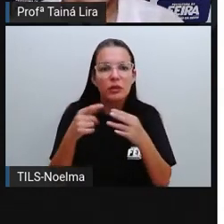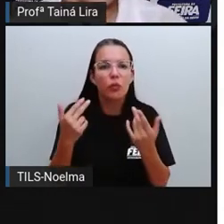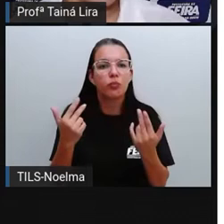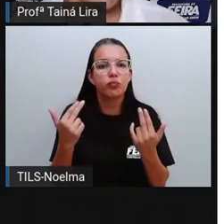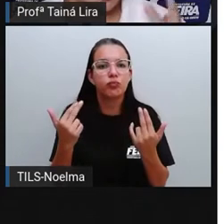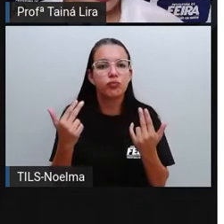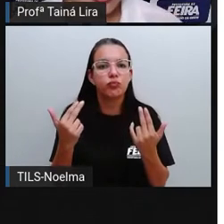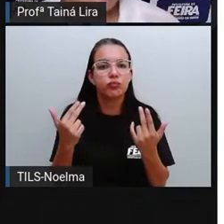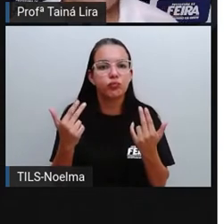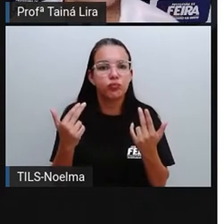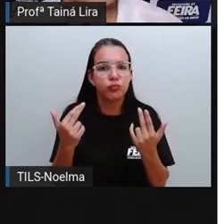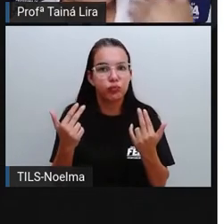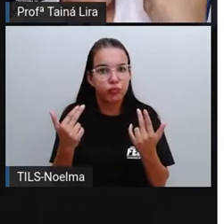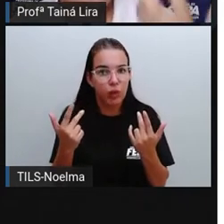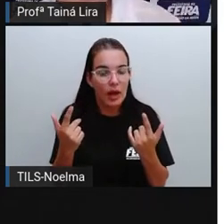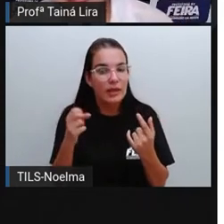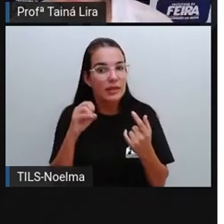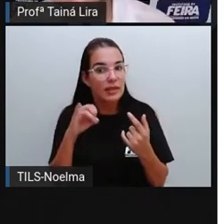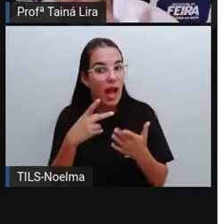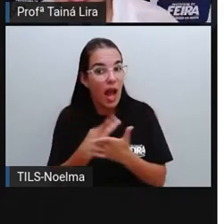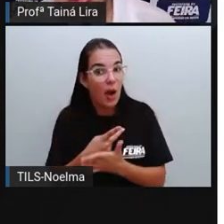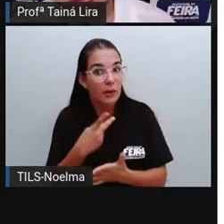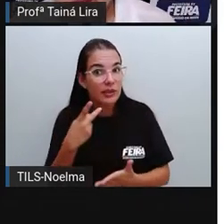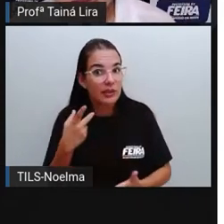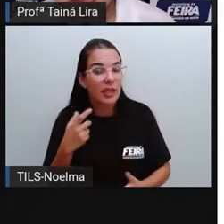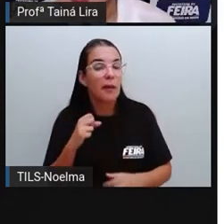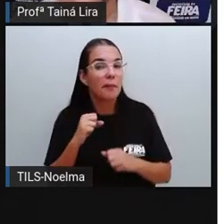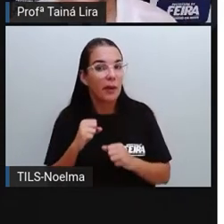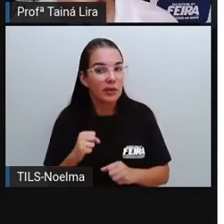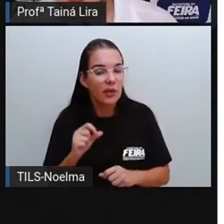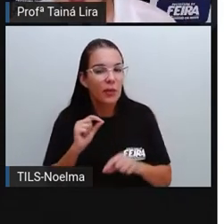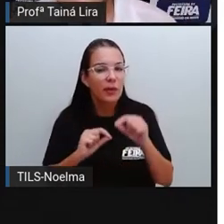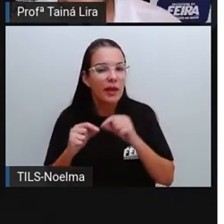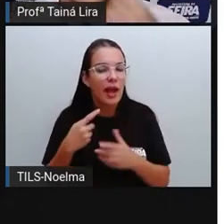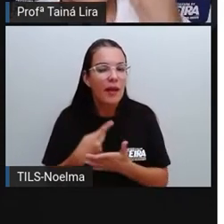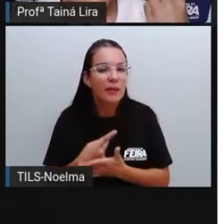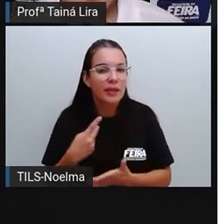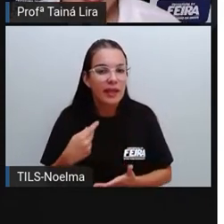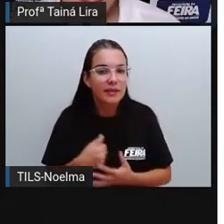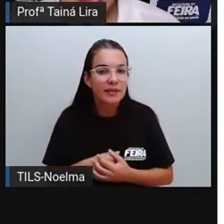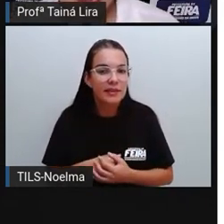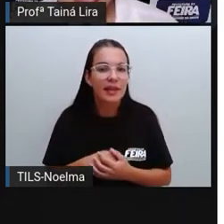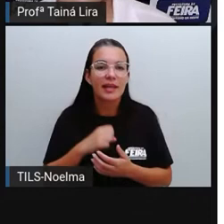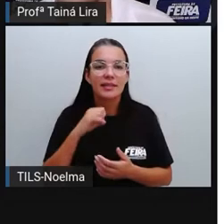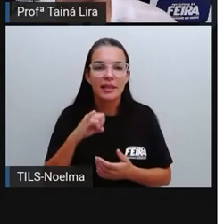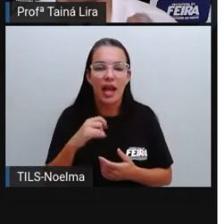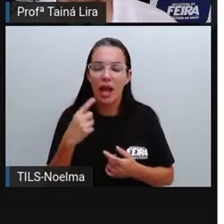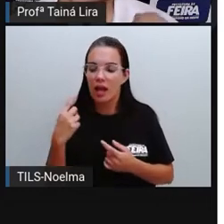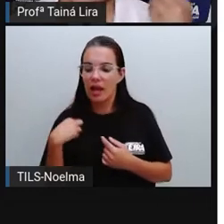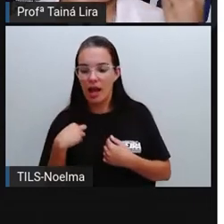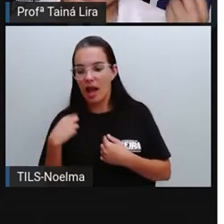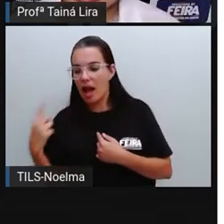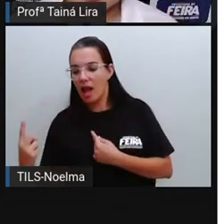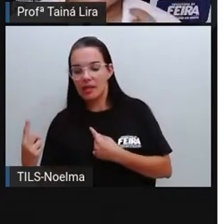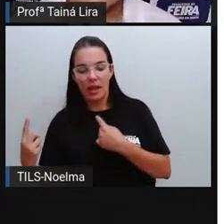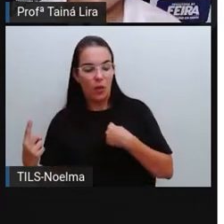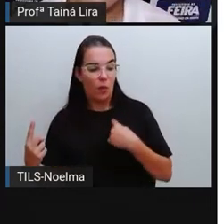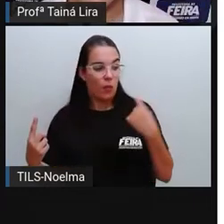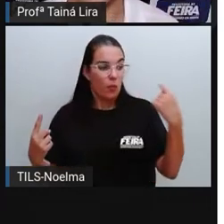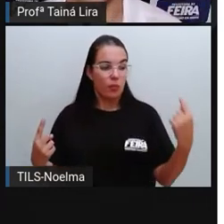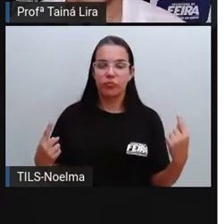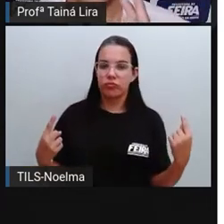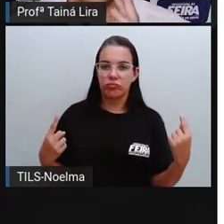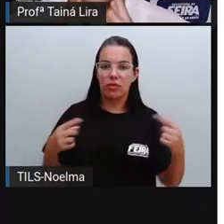que tinha acontecido empate, mas não foi. Mas isso pode acontecer, tá? Se acontecer um empate, lembra do que a